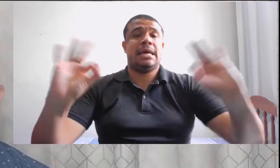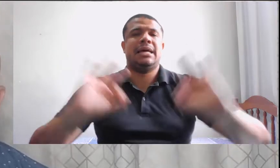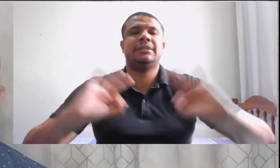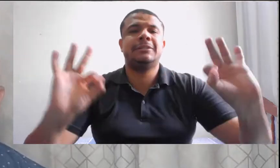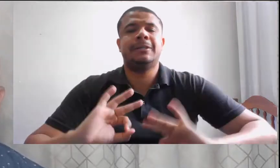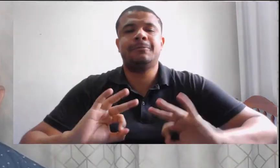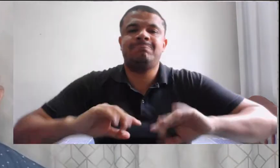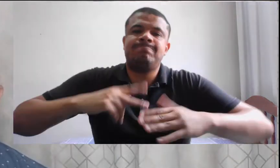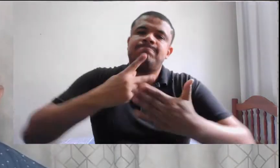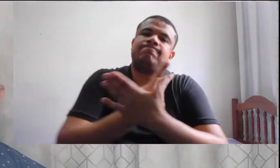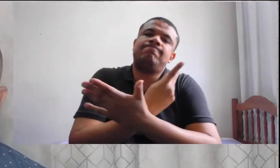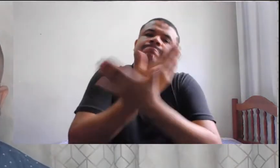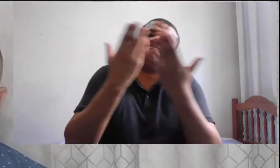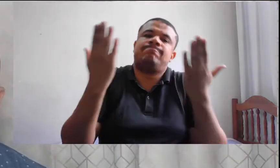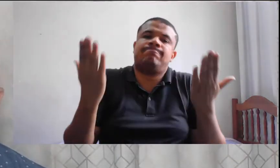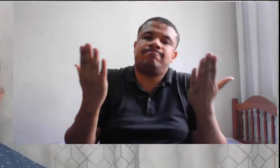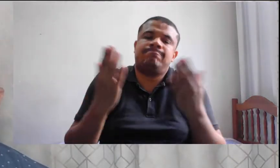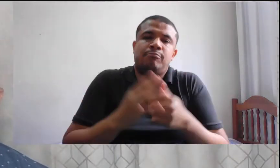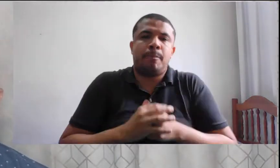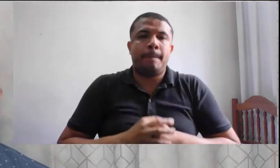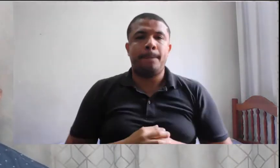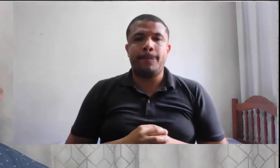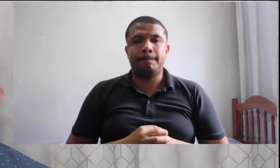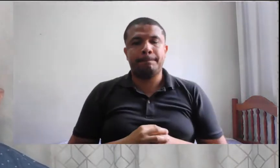trono estabelecido no lar.